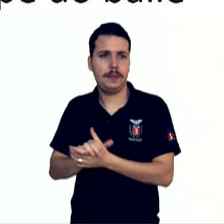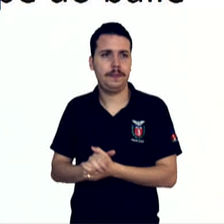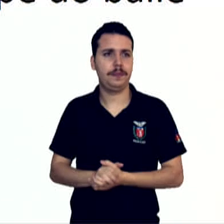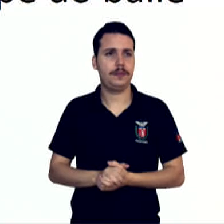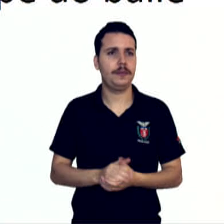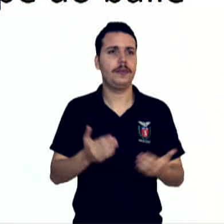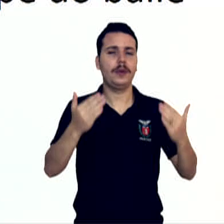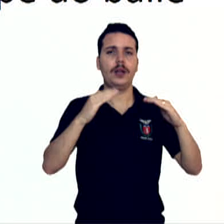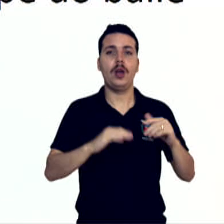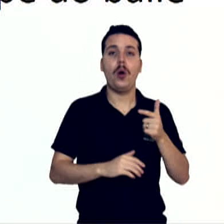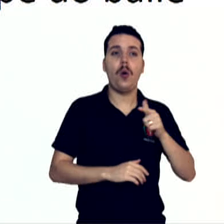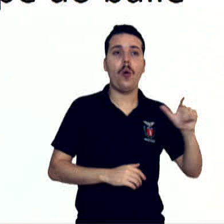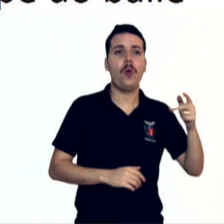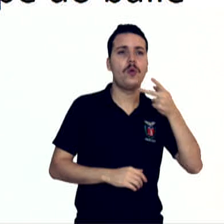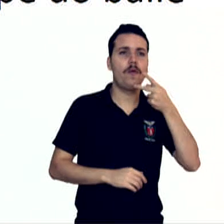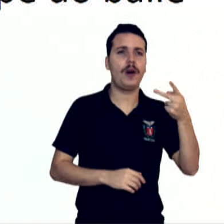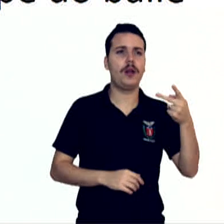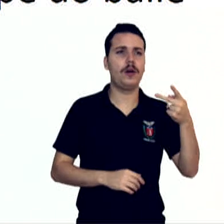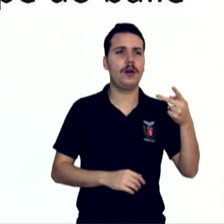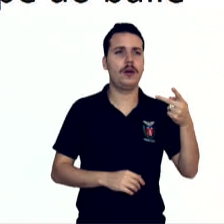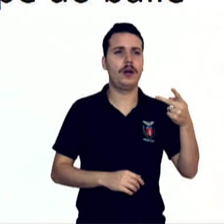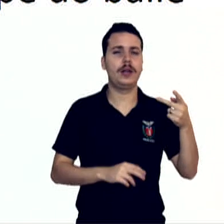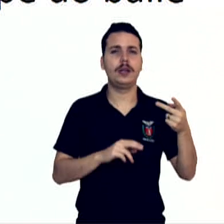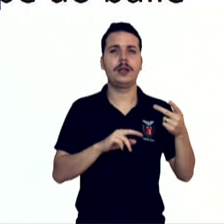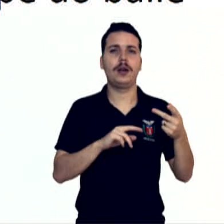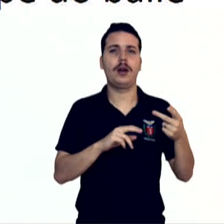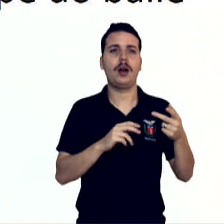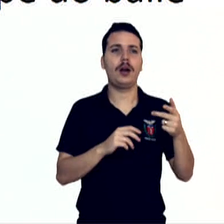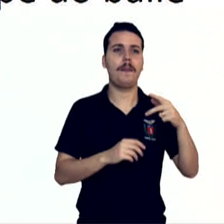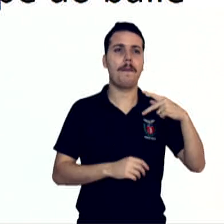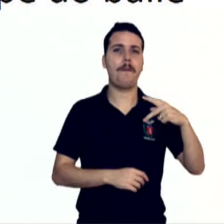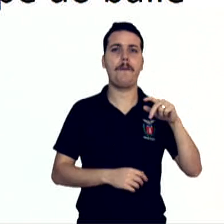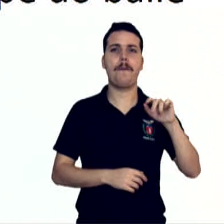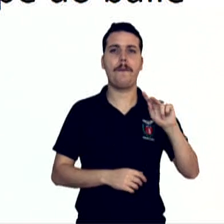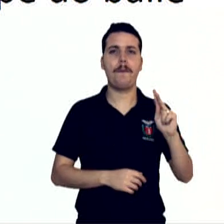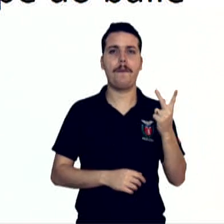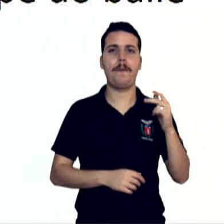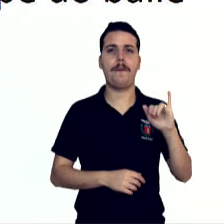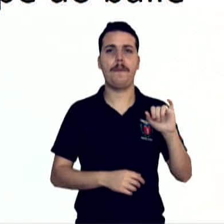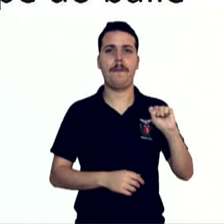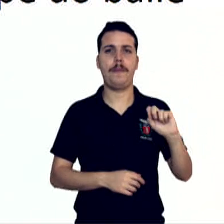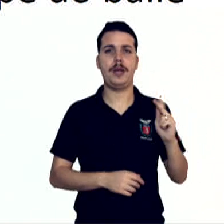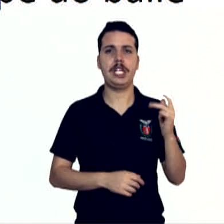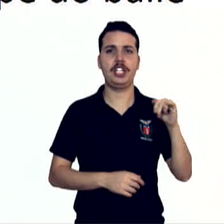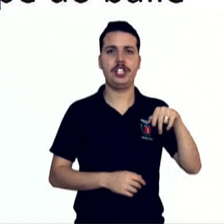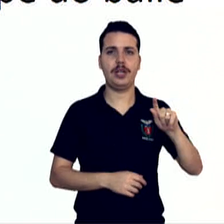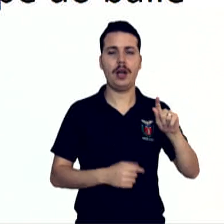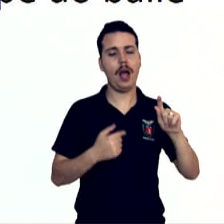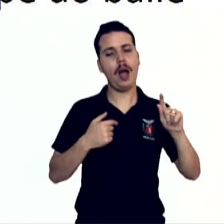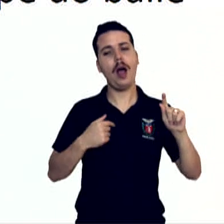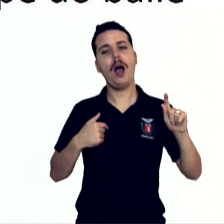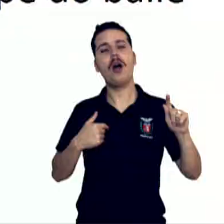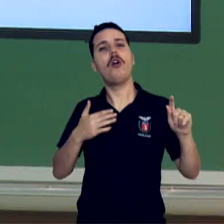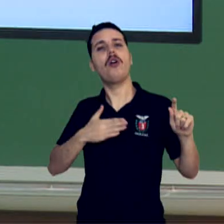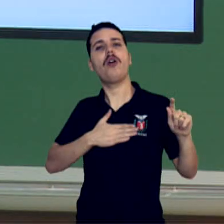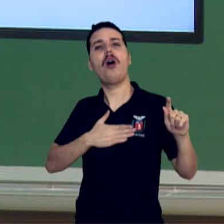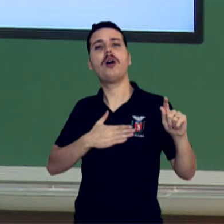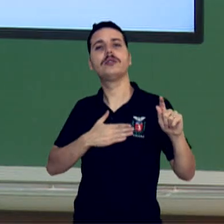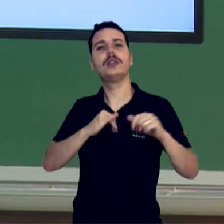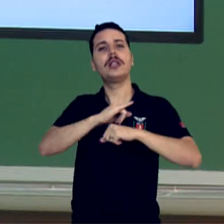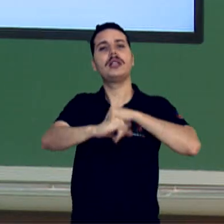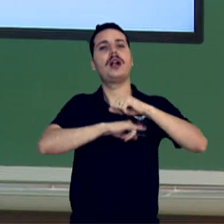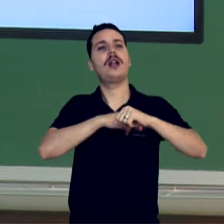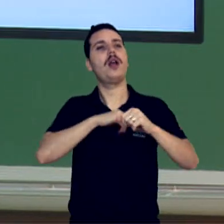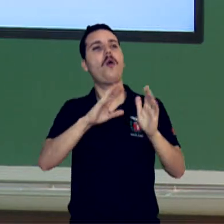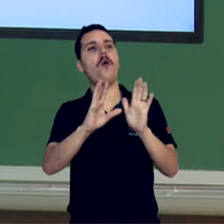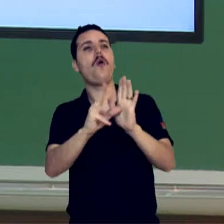a atividade de phishing, que é furto de dados pessoais pela internet, na lista de hobbies. Então, assim, gente, se